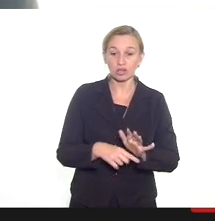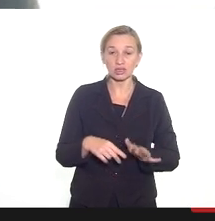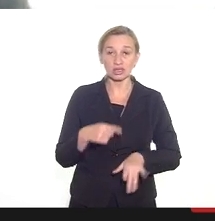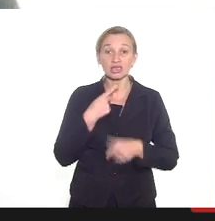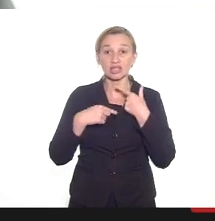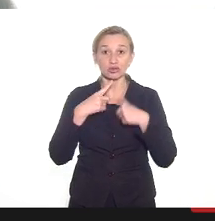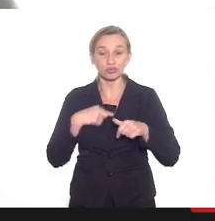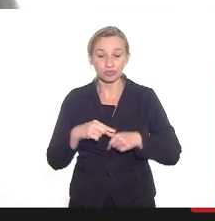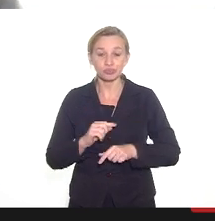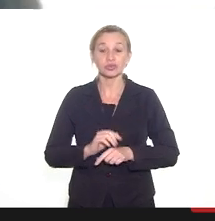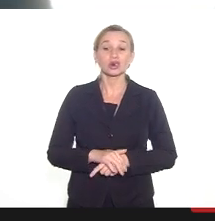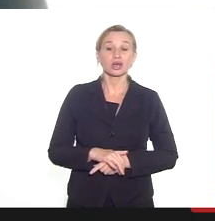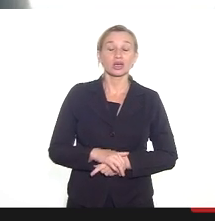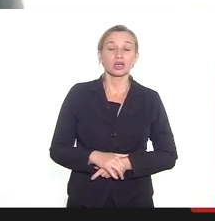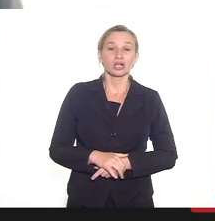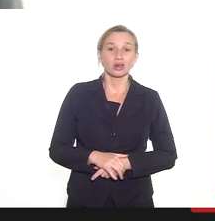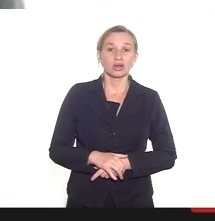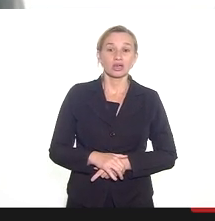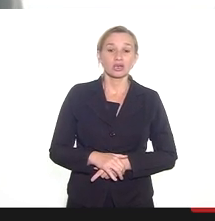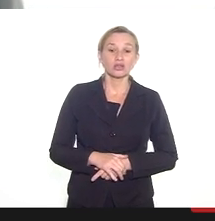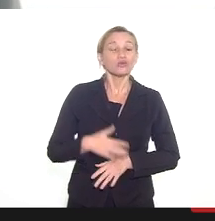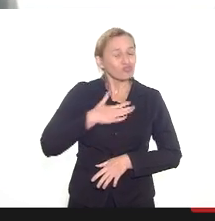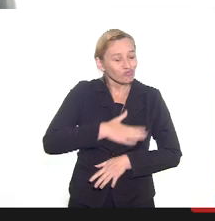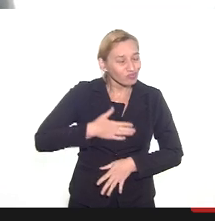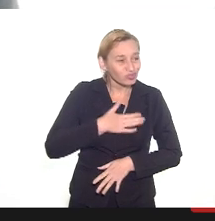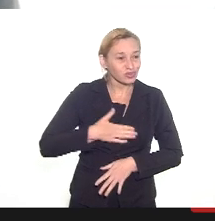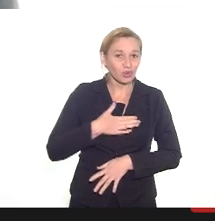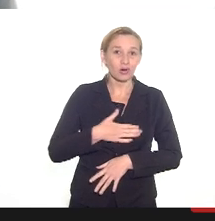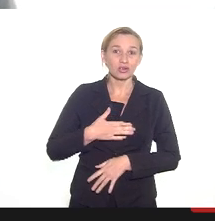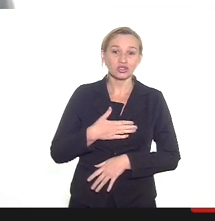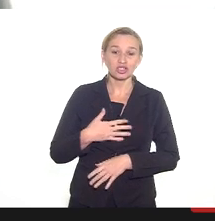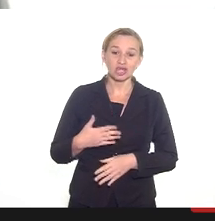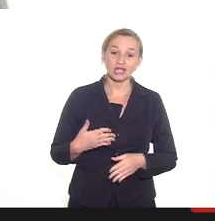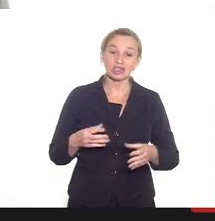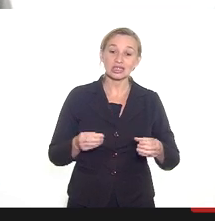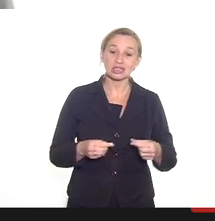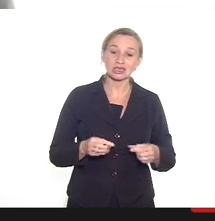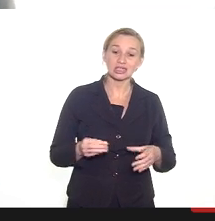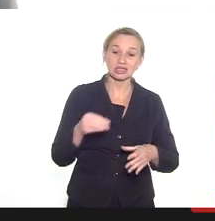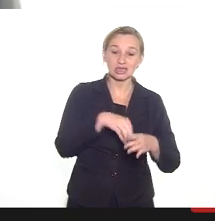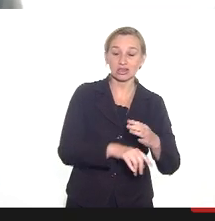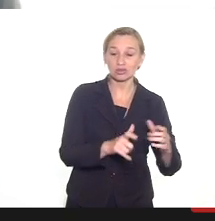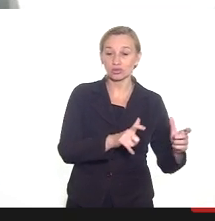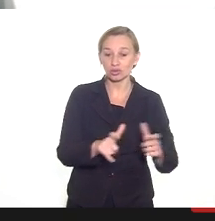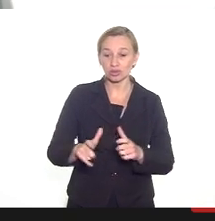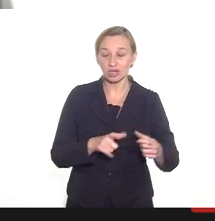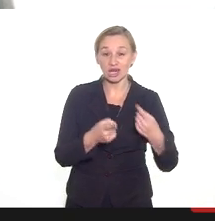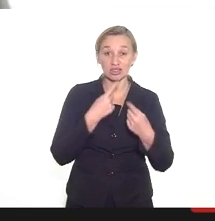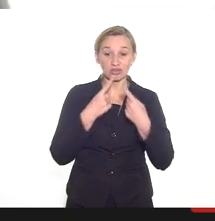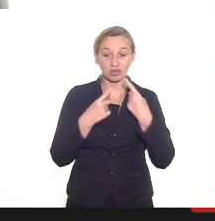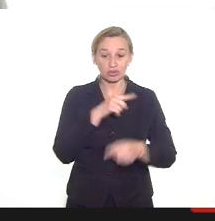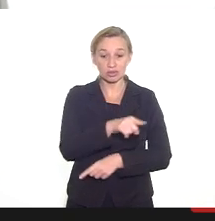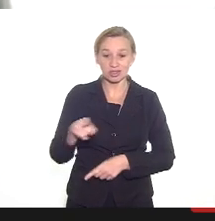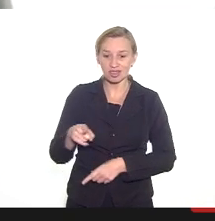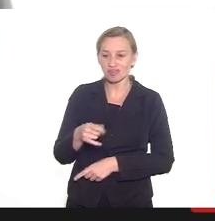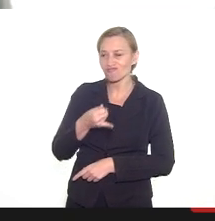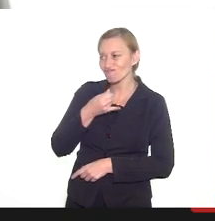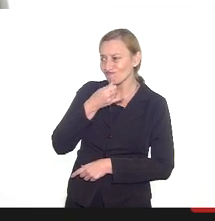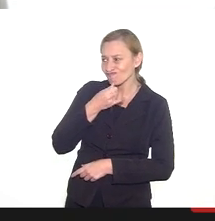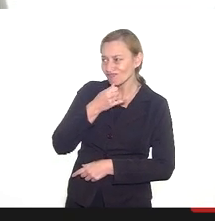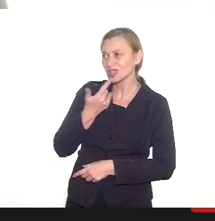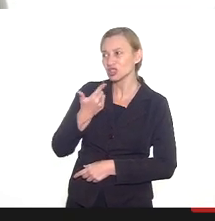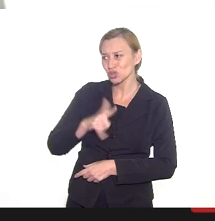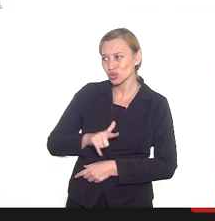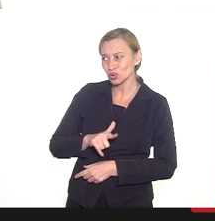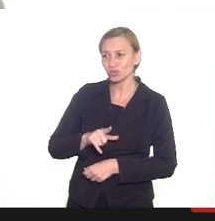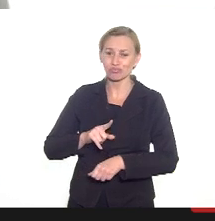perspectiva. E eu gosto muito de estar nesse espaço debatendo com vocês, mas eu lamento que mais uma vez a gente